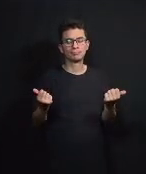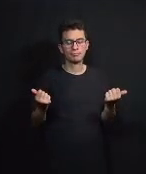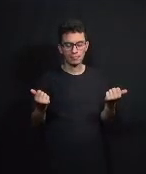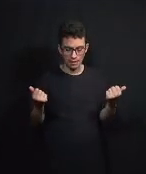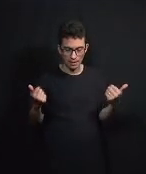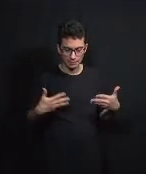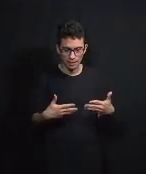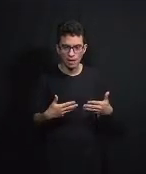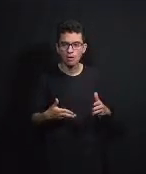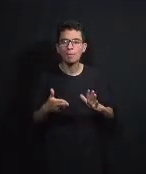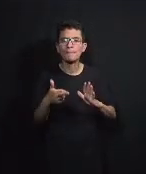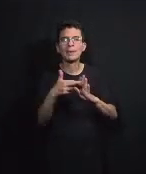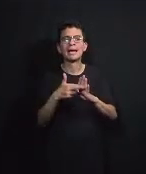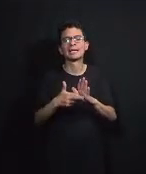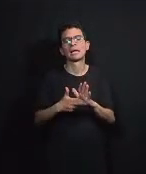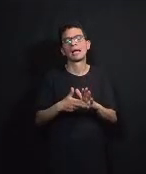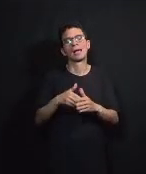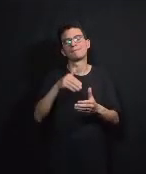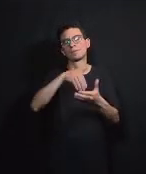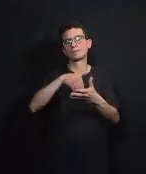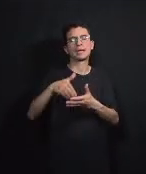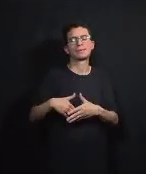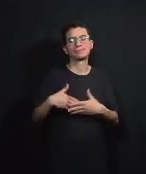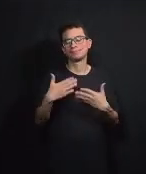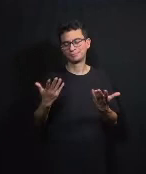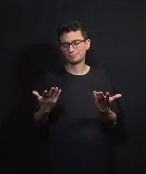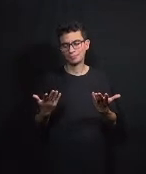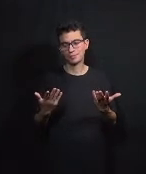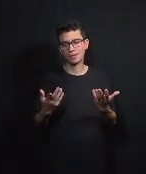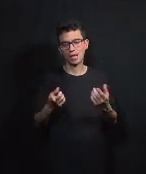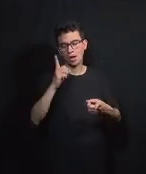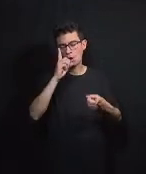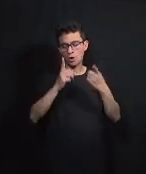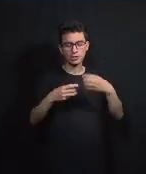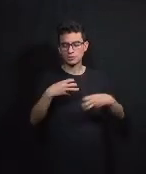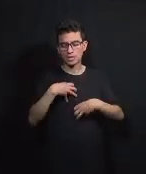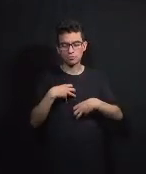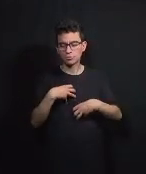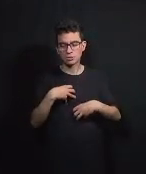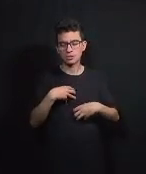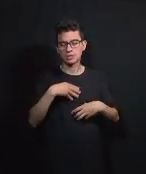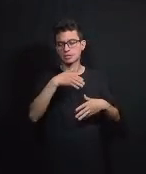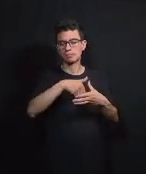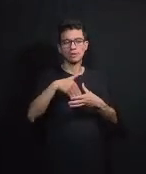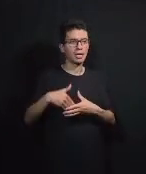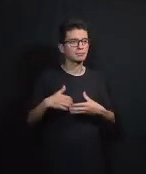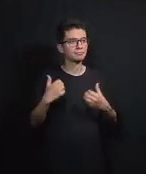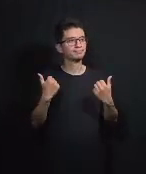de um regime democrático, de uma ordem democrática.